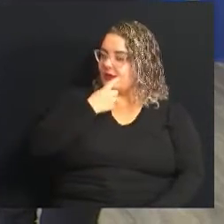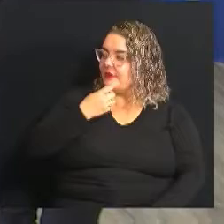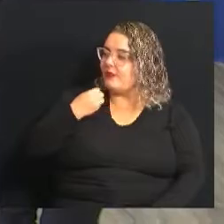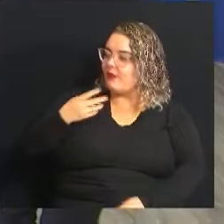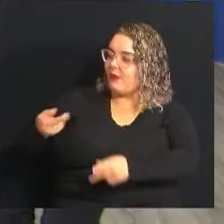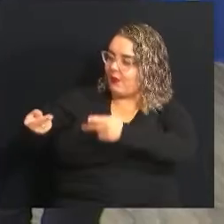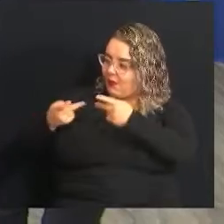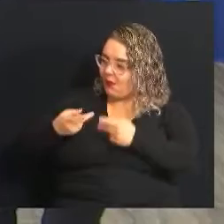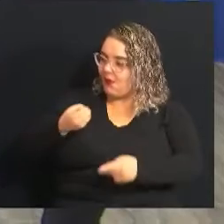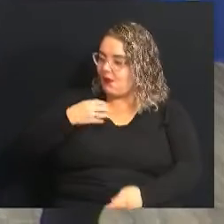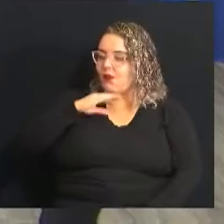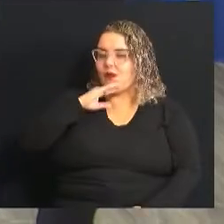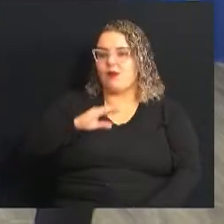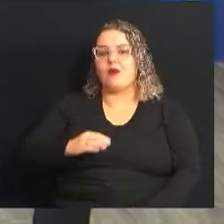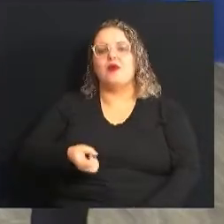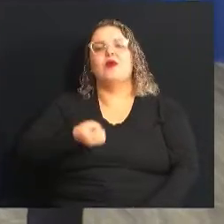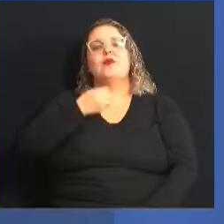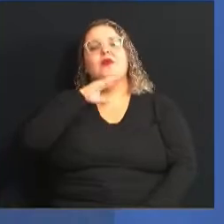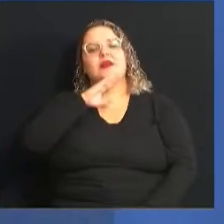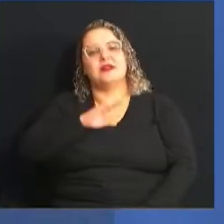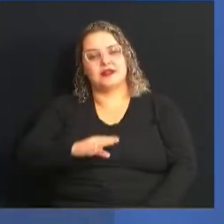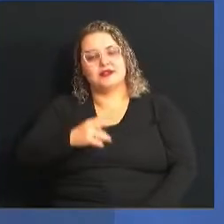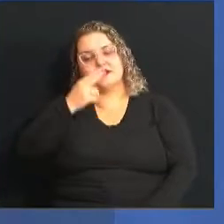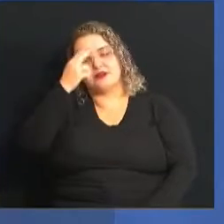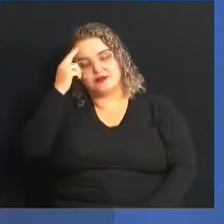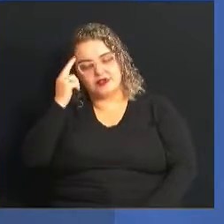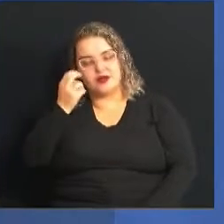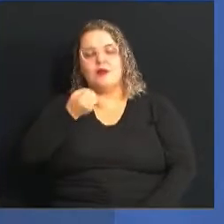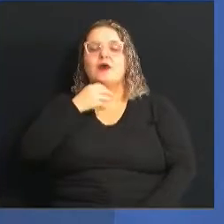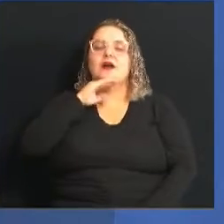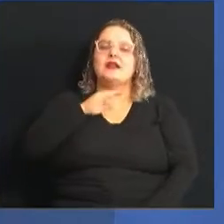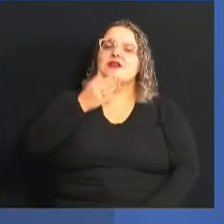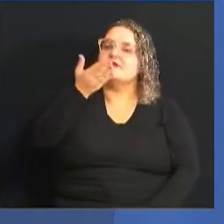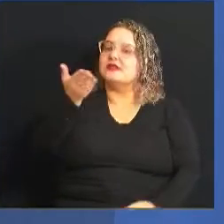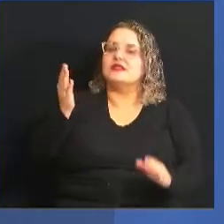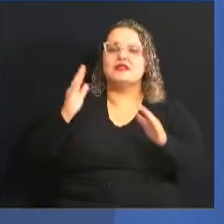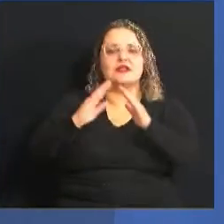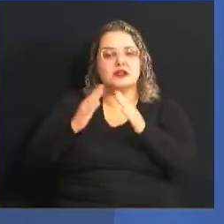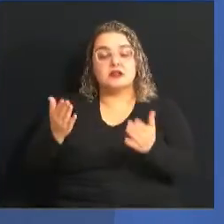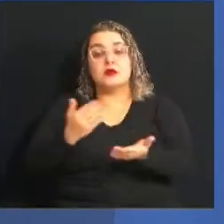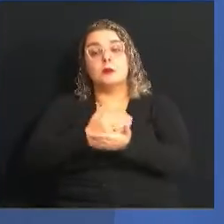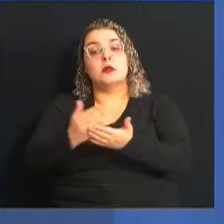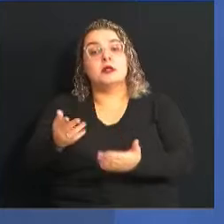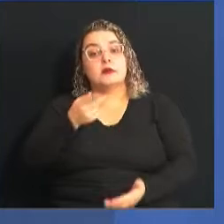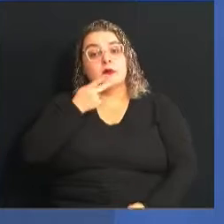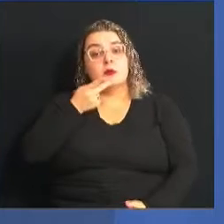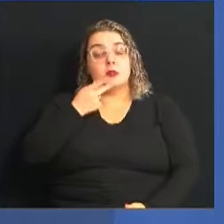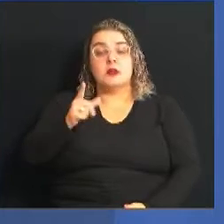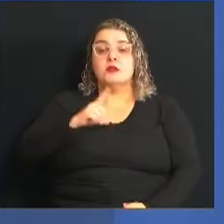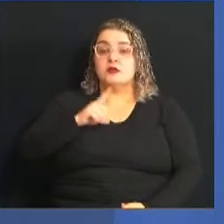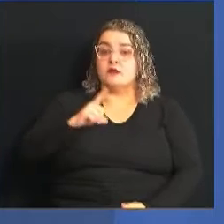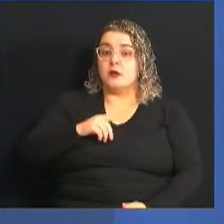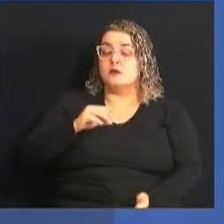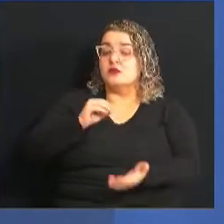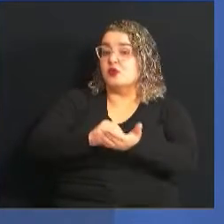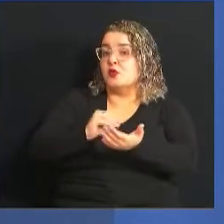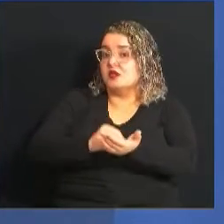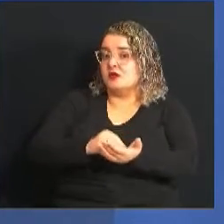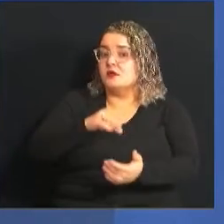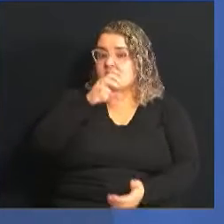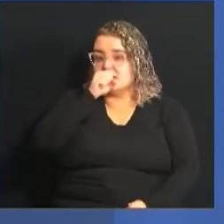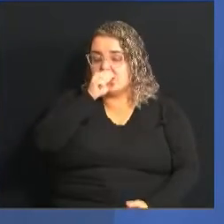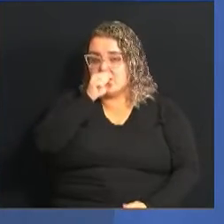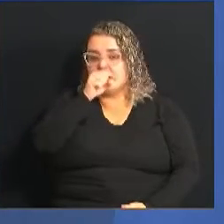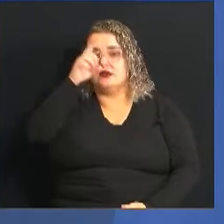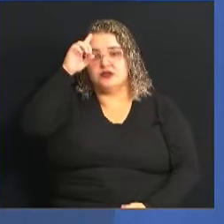boa tarde. Boa tarde, Gabriel. Boa tarde a vocês de casa. A gente começa falando que nós tivemos no último sábado o dia